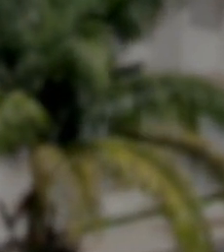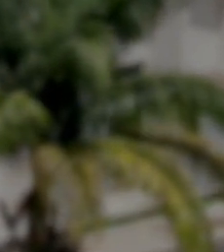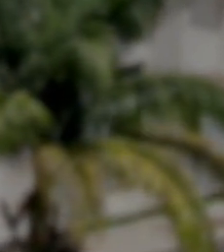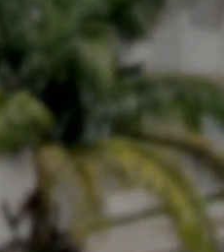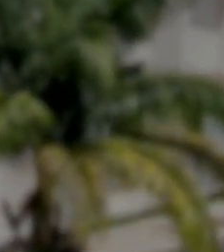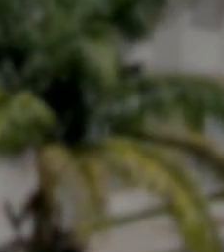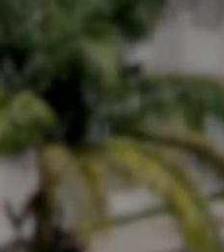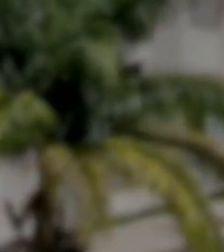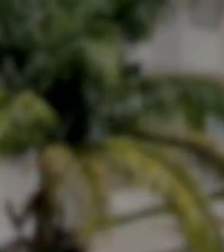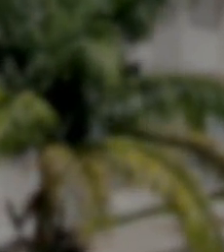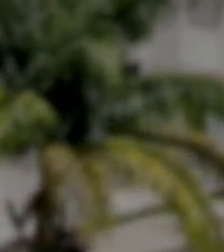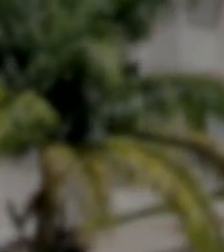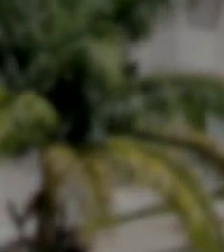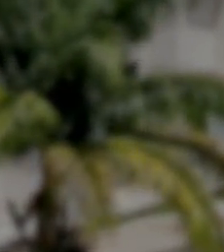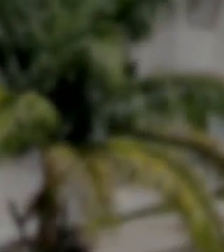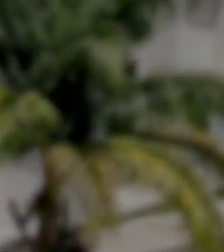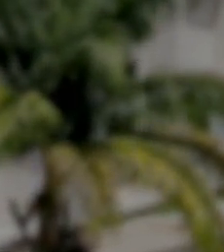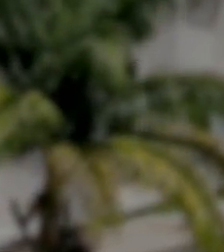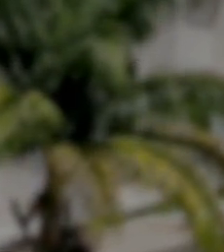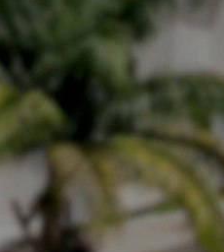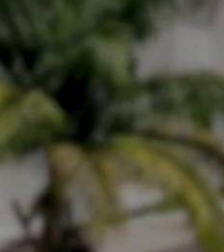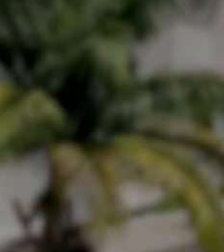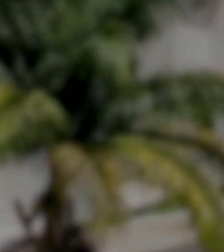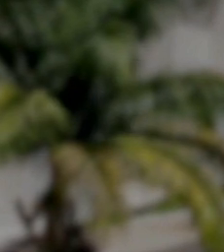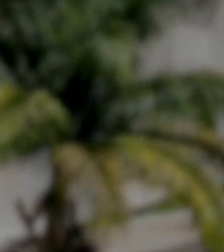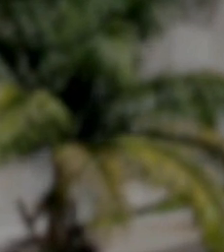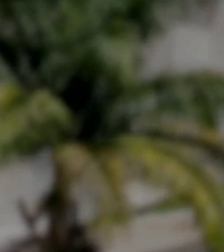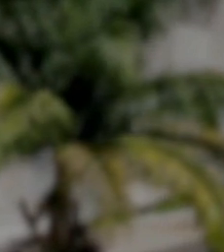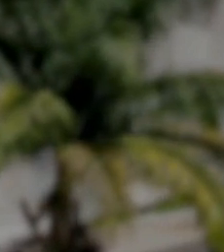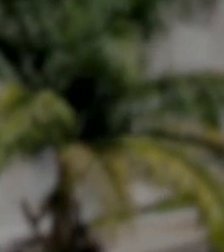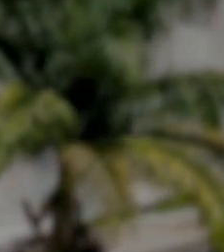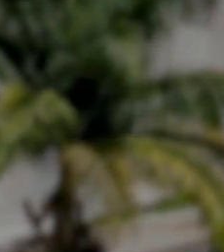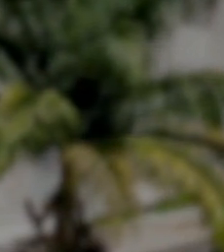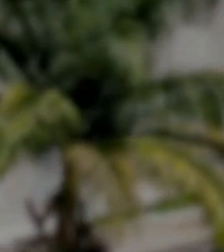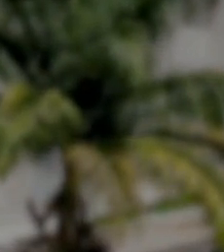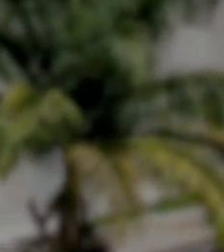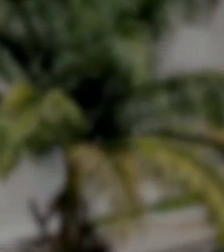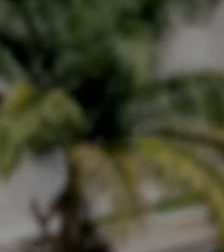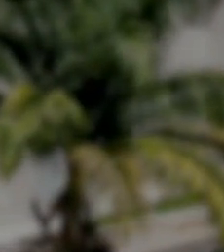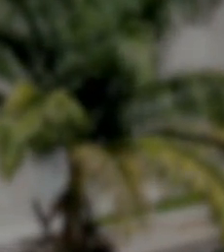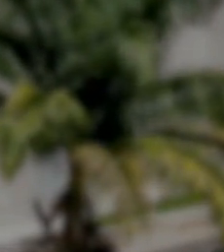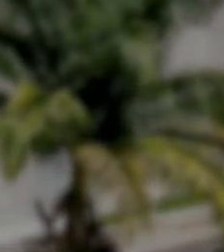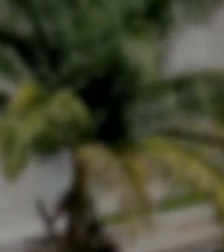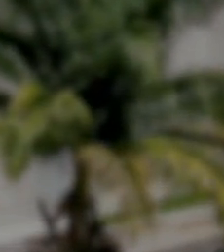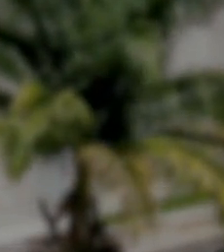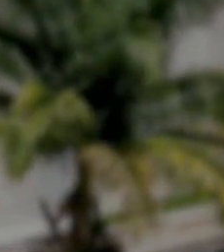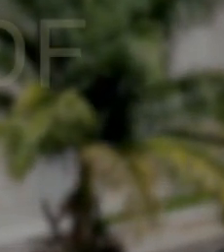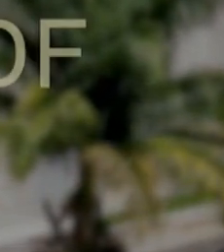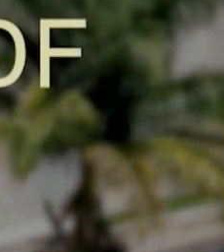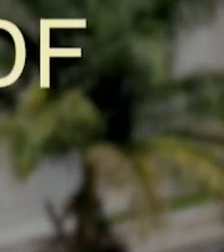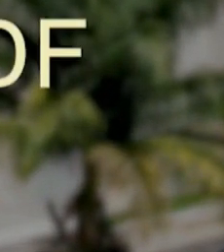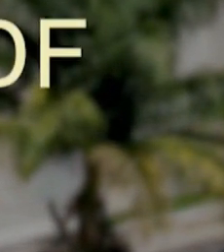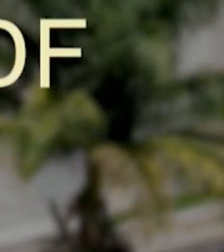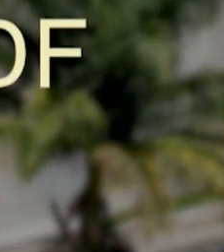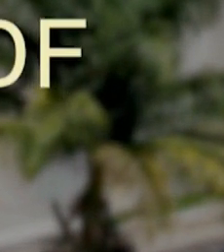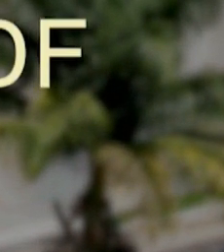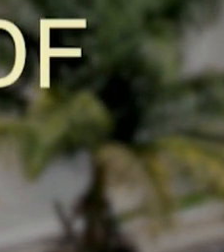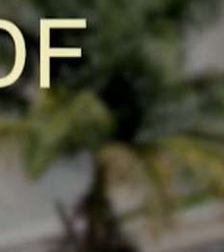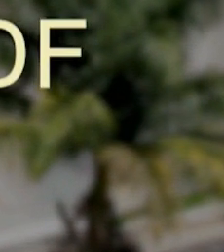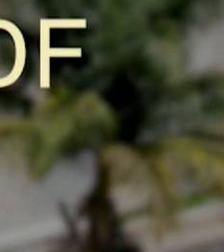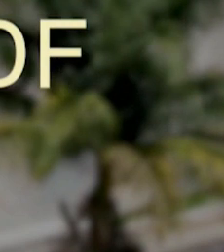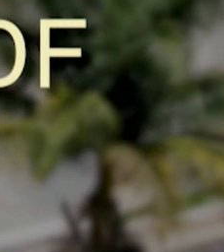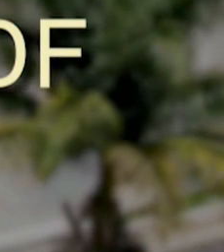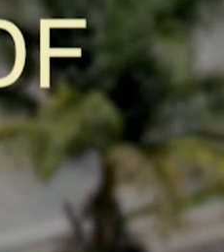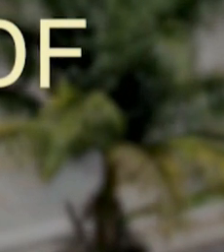20 horas, a Memorial participará da busca ativa, sendo essa uma ação